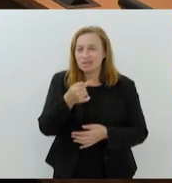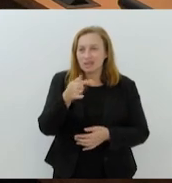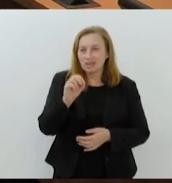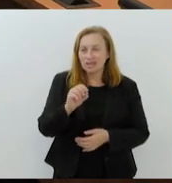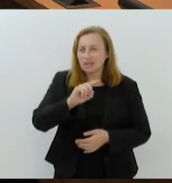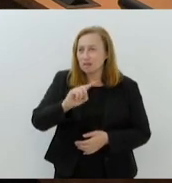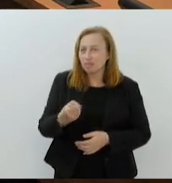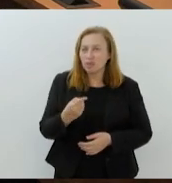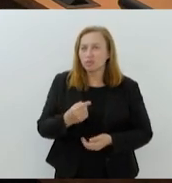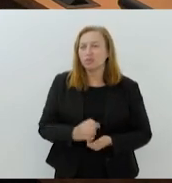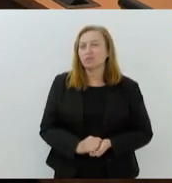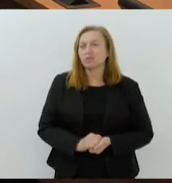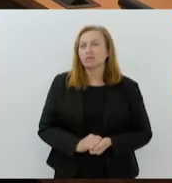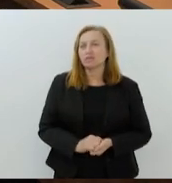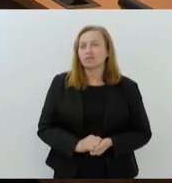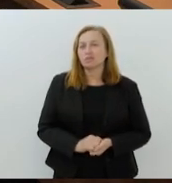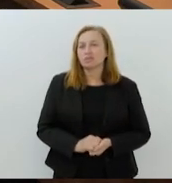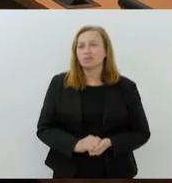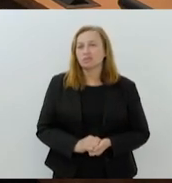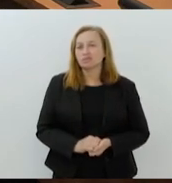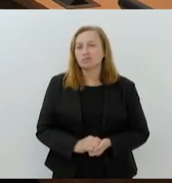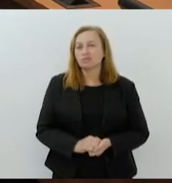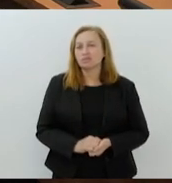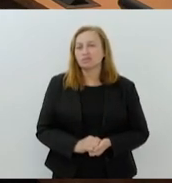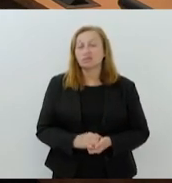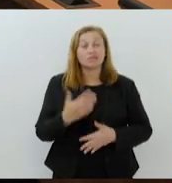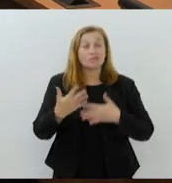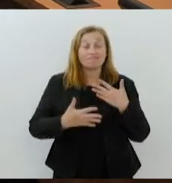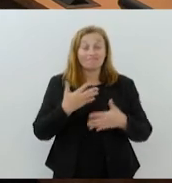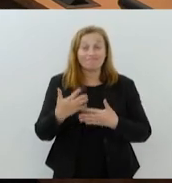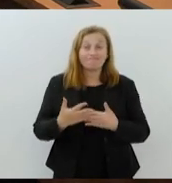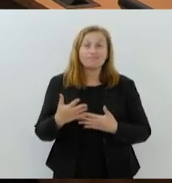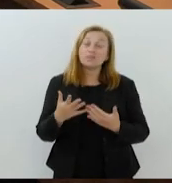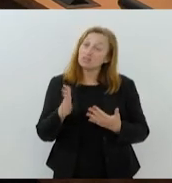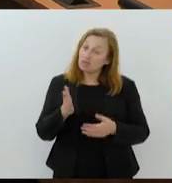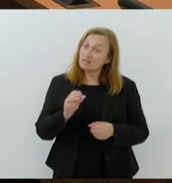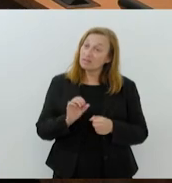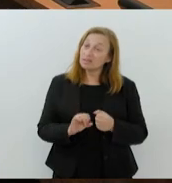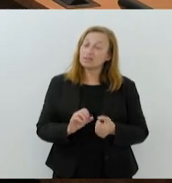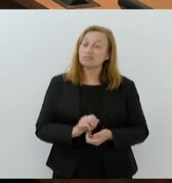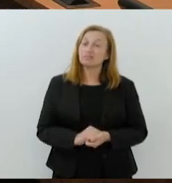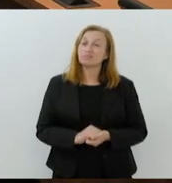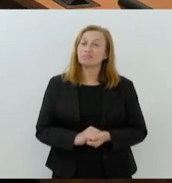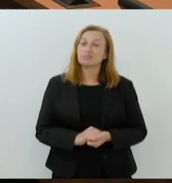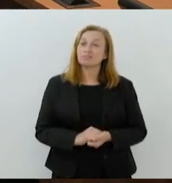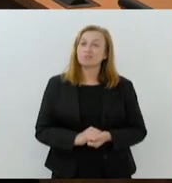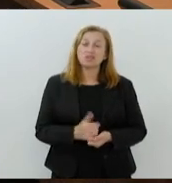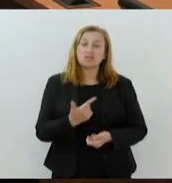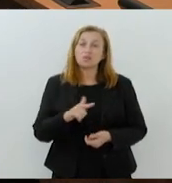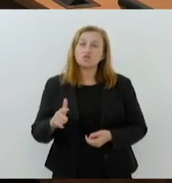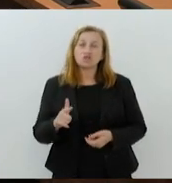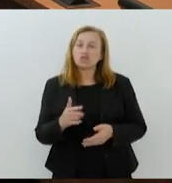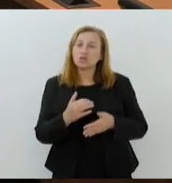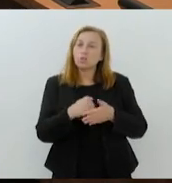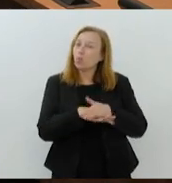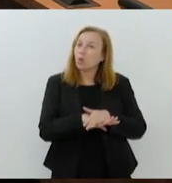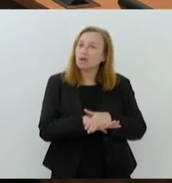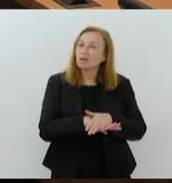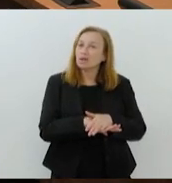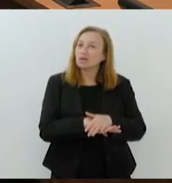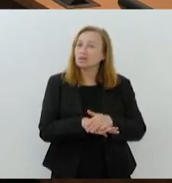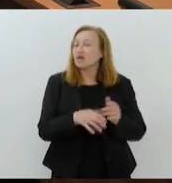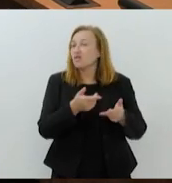para um entrepostozinho. Eles estão na maior alegria, isso foi feito. Ao invés, eles não tinham onde guardar, então tinham que fazer